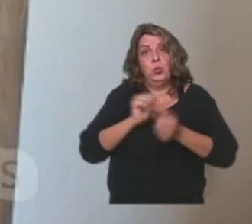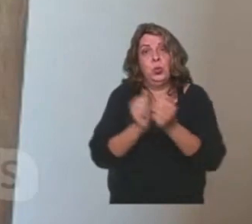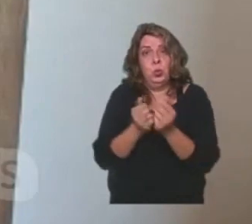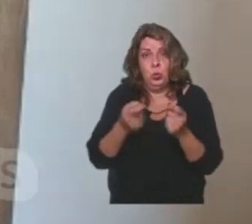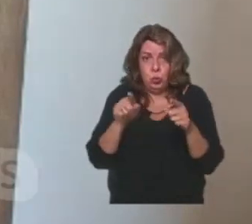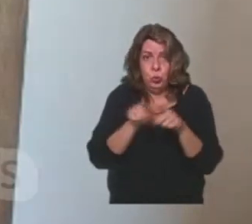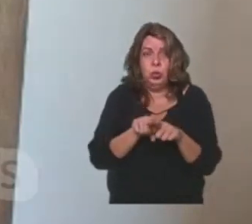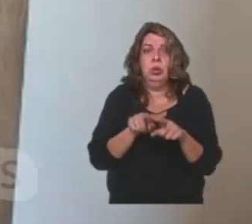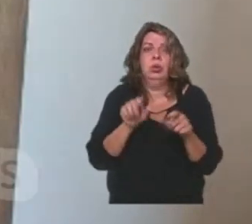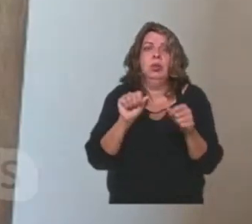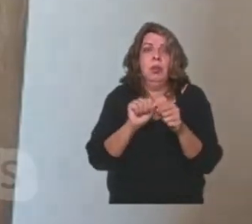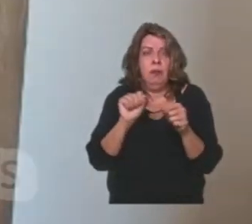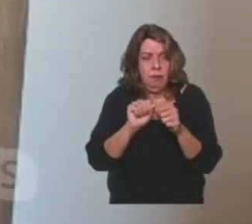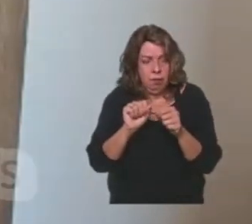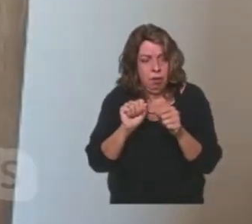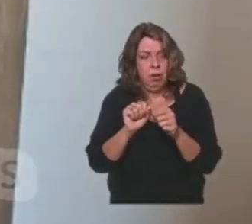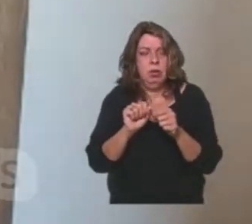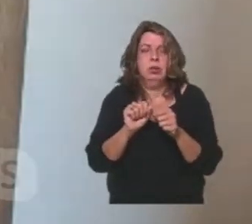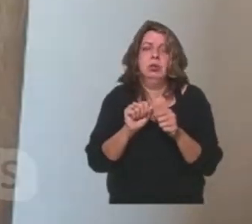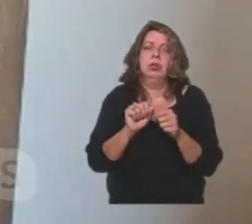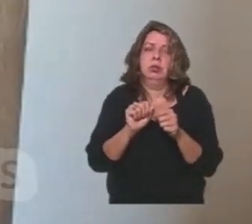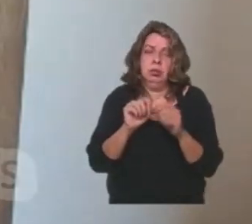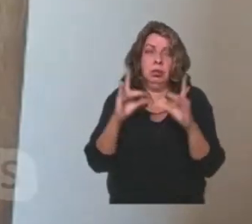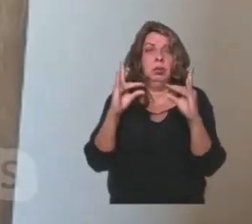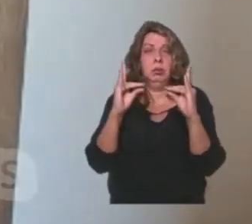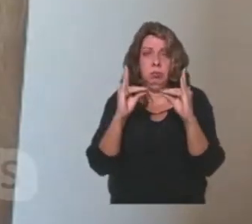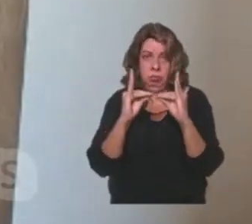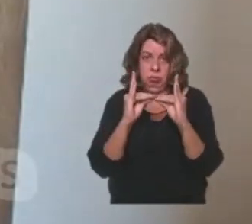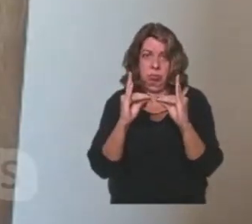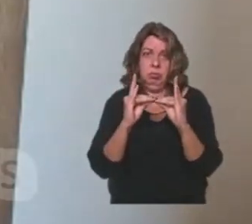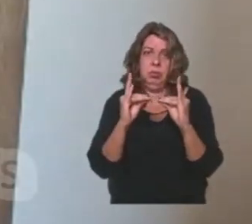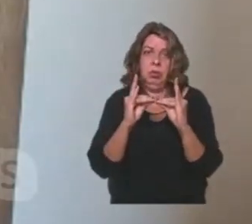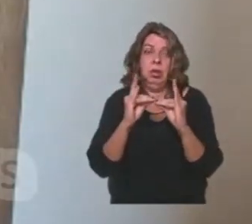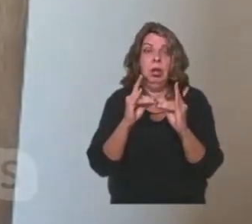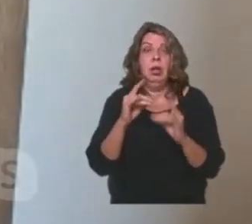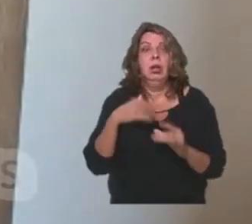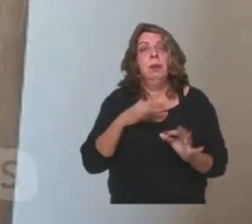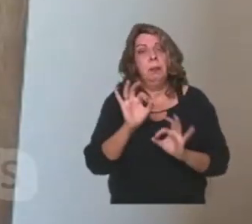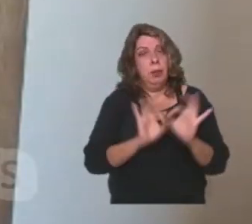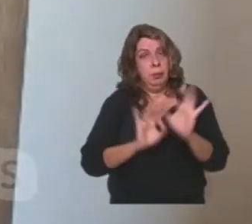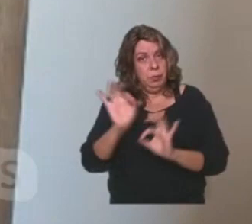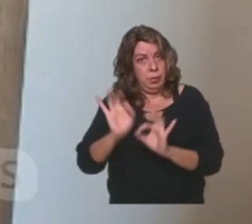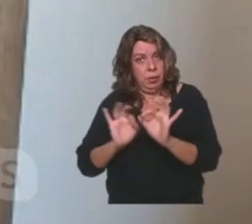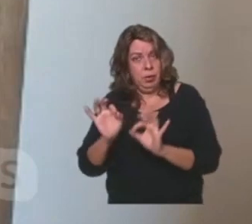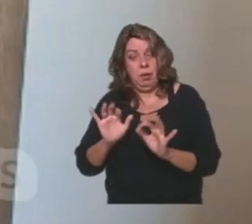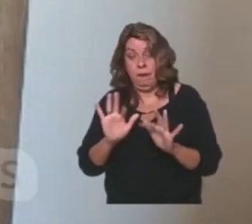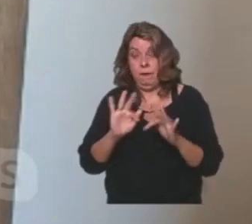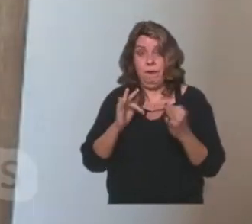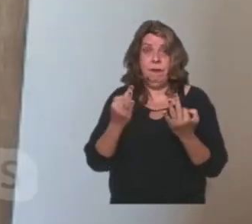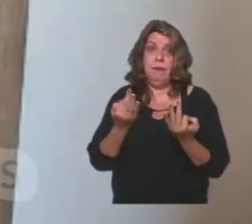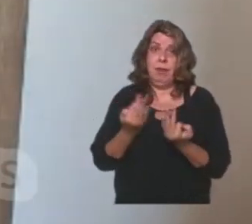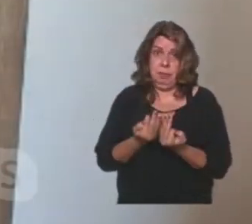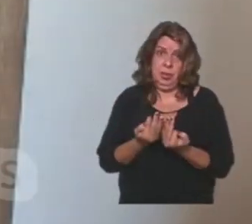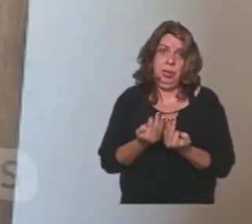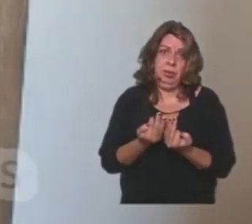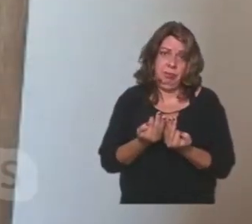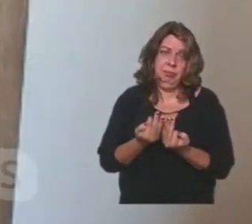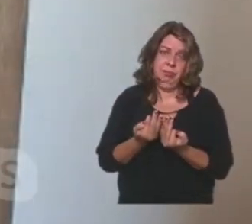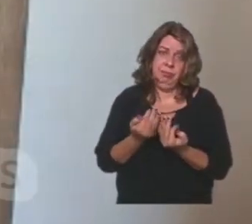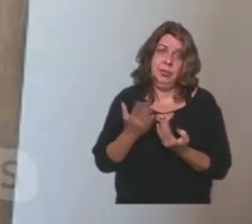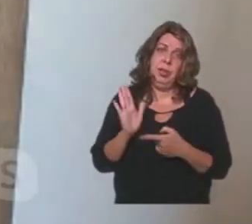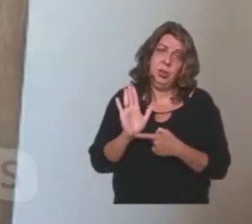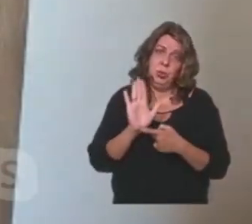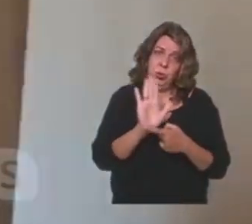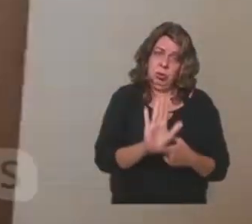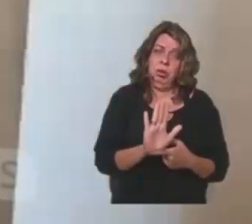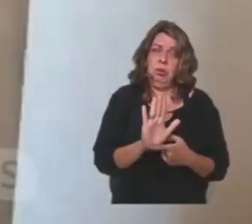faz todo o acolhimento do funeral, prepara tudo isso para poder essa família receber